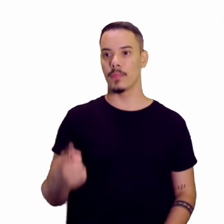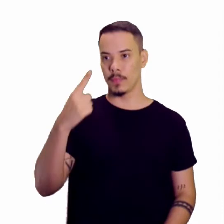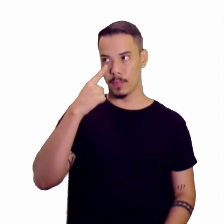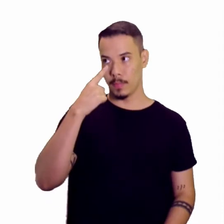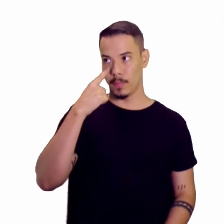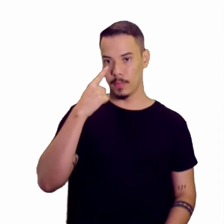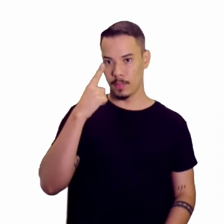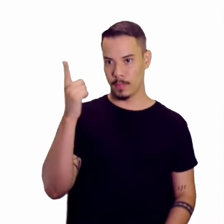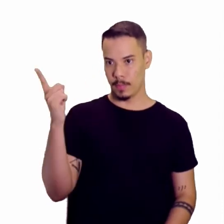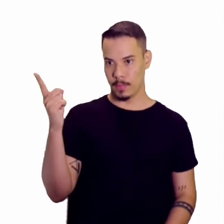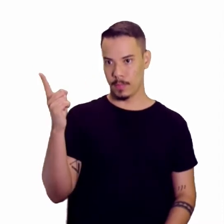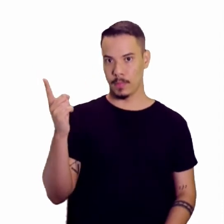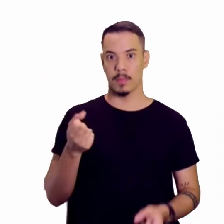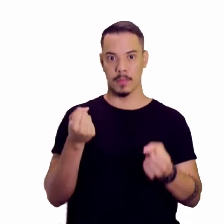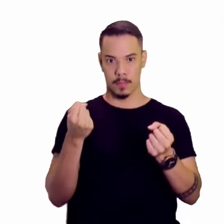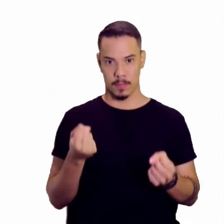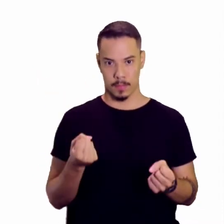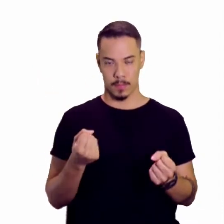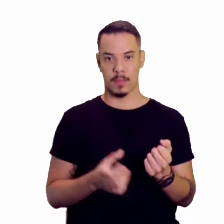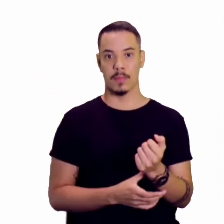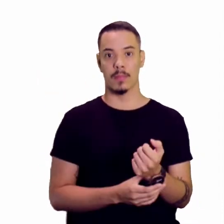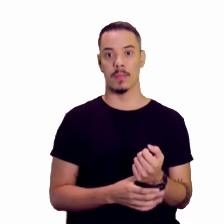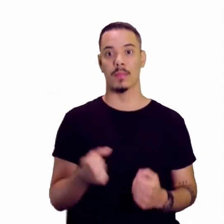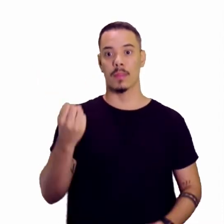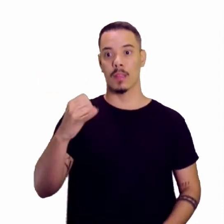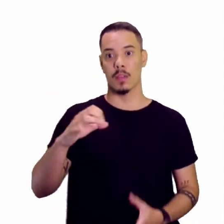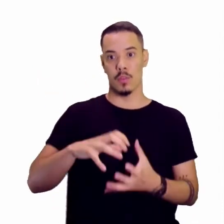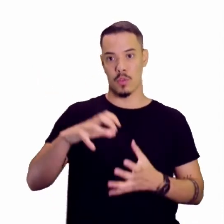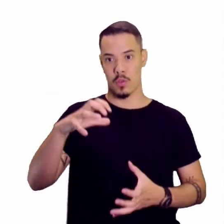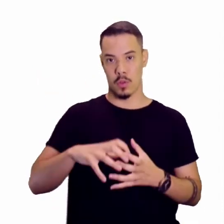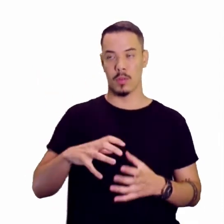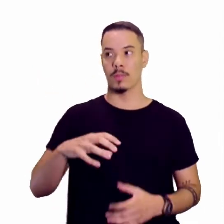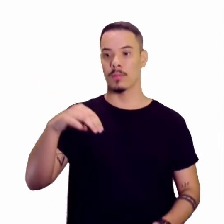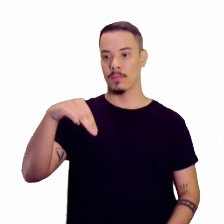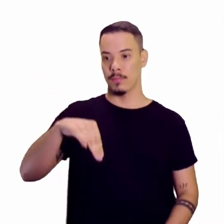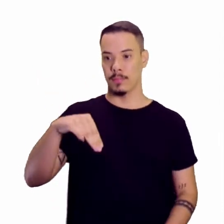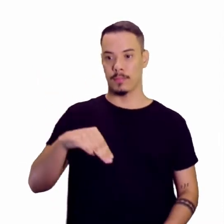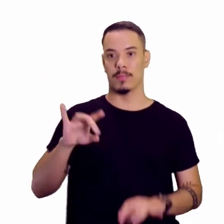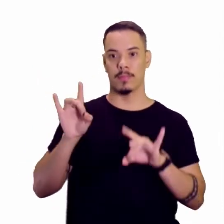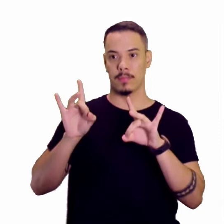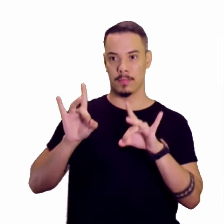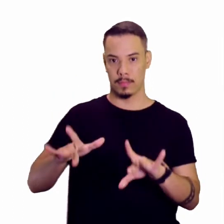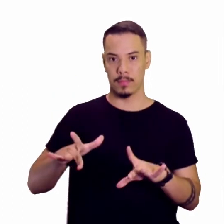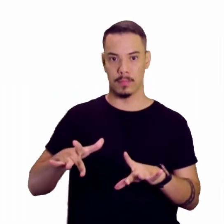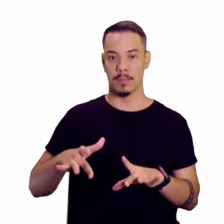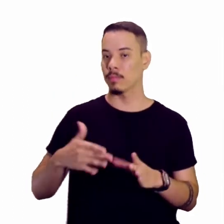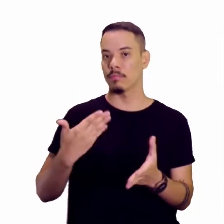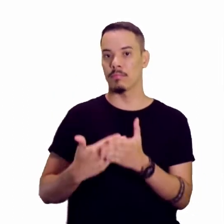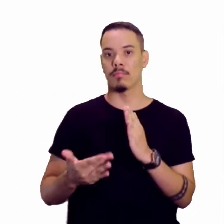Vamos ver o peso, né? Ó, se um corpo de massa M for abandonado de uma certa